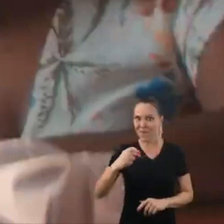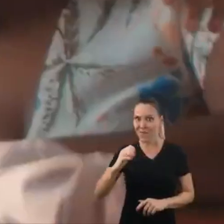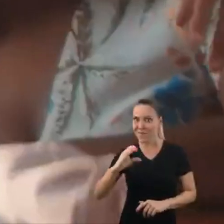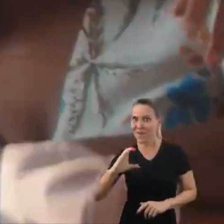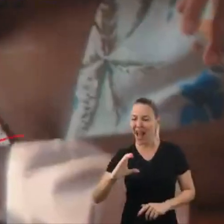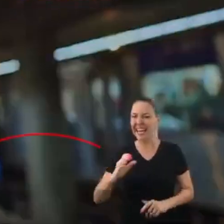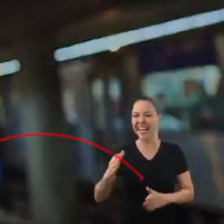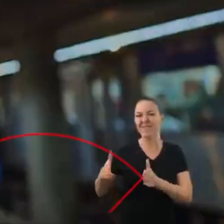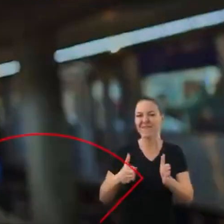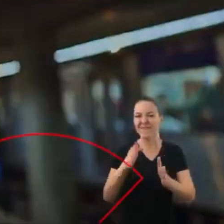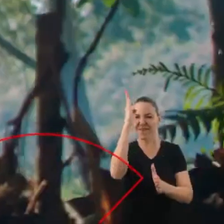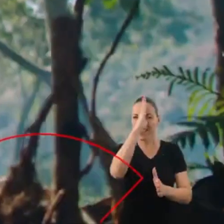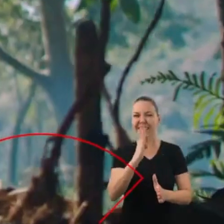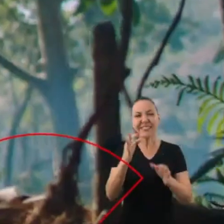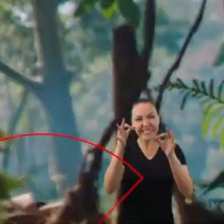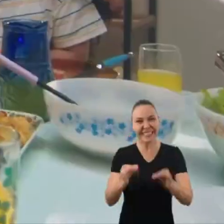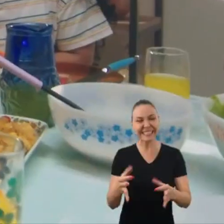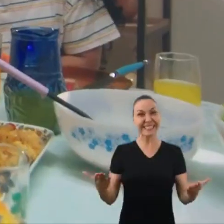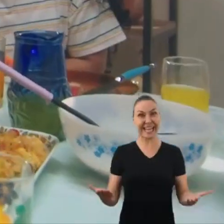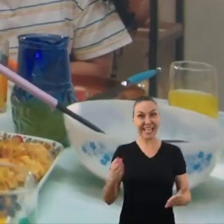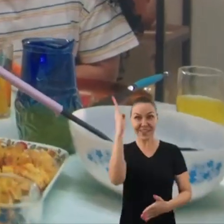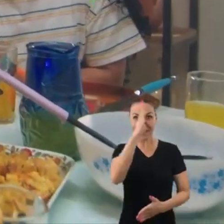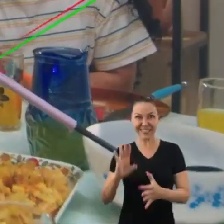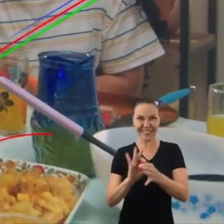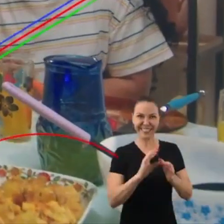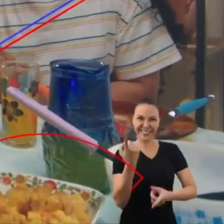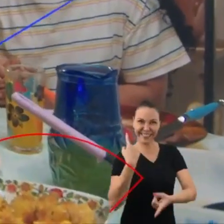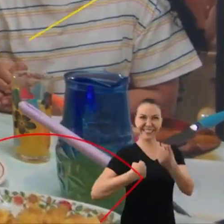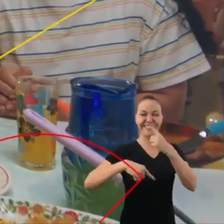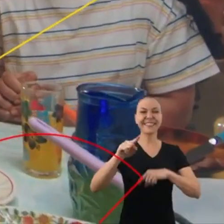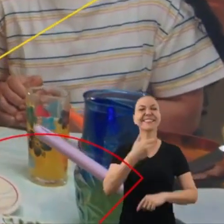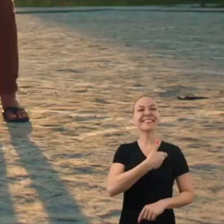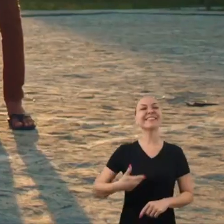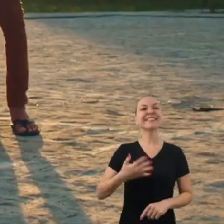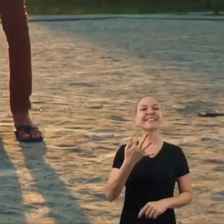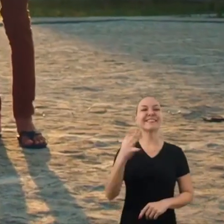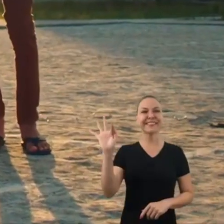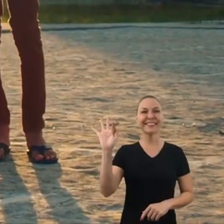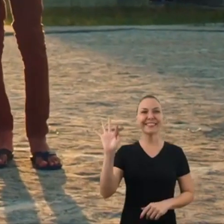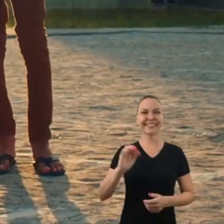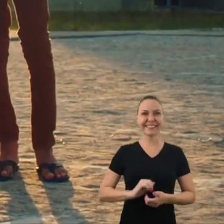é o Brasil no rumo certo. Brasil, União e Reconstrução, Governo Federal.